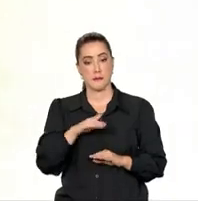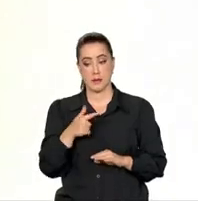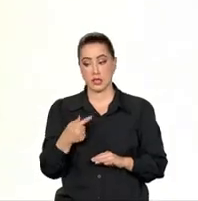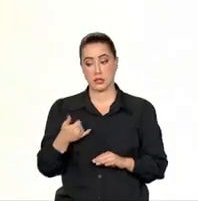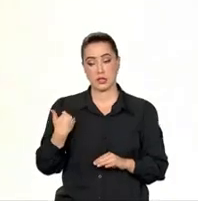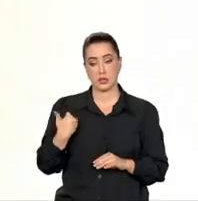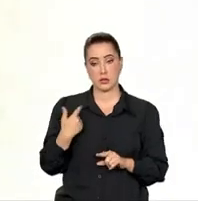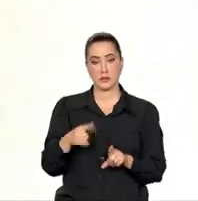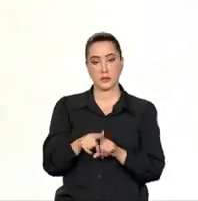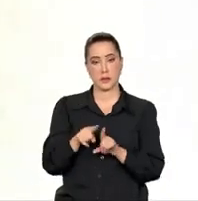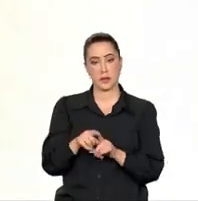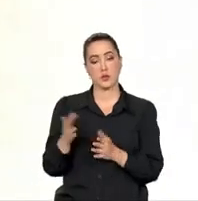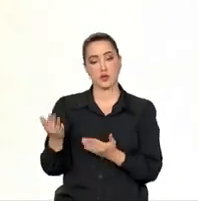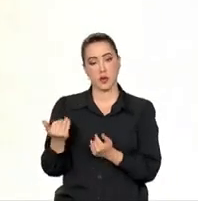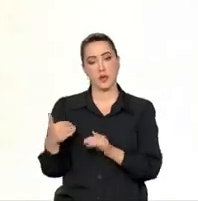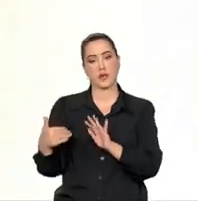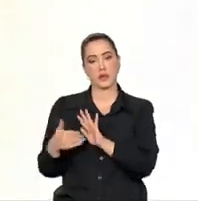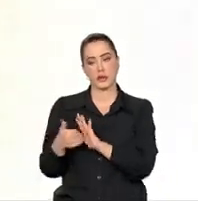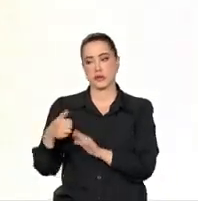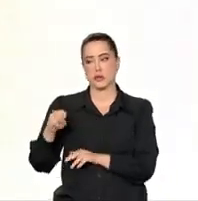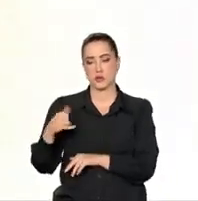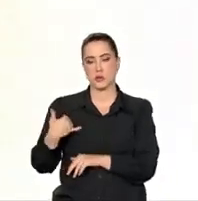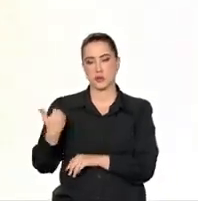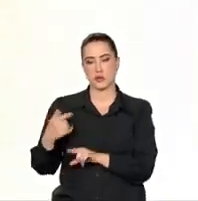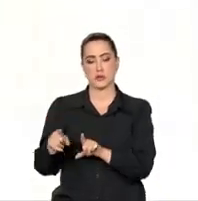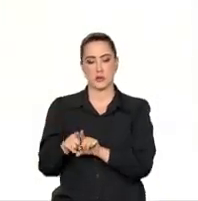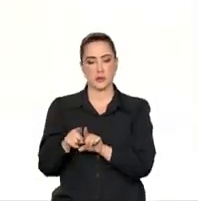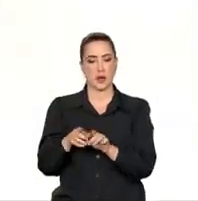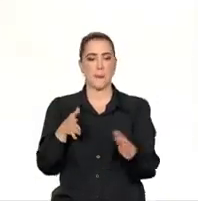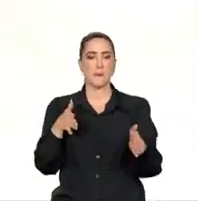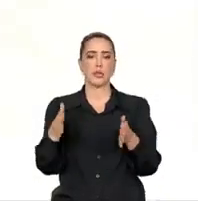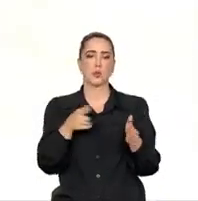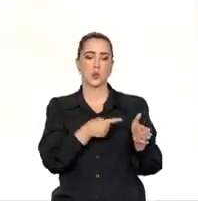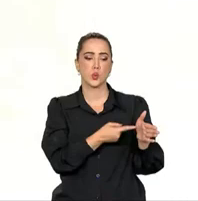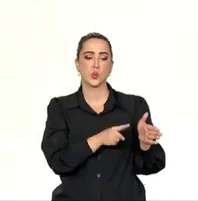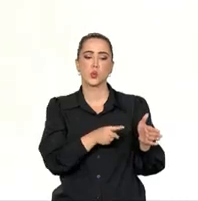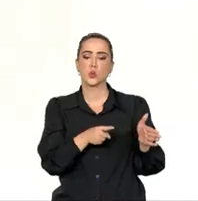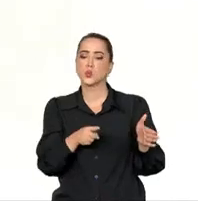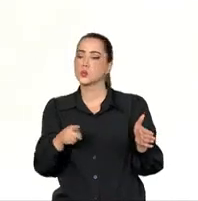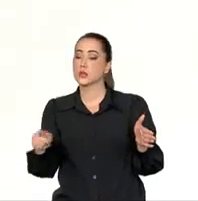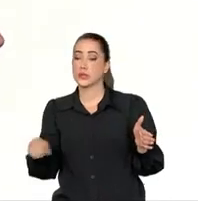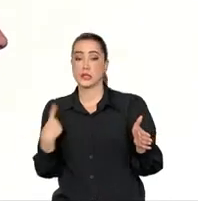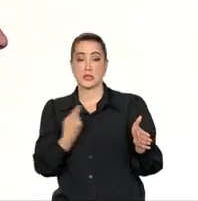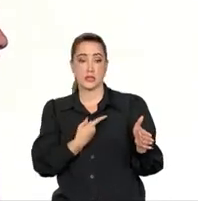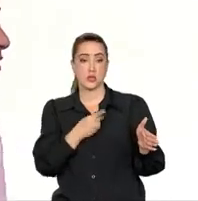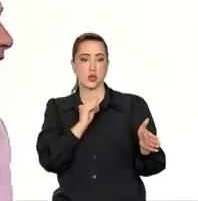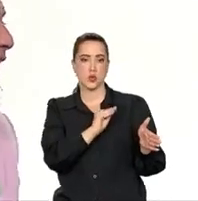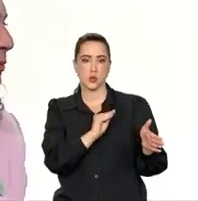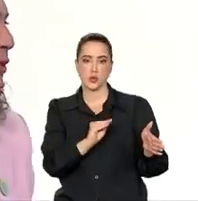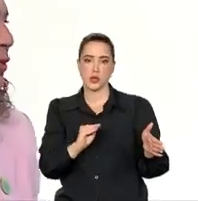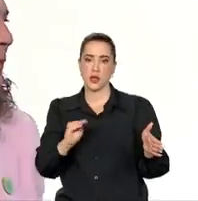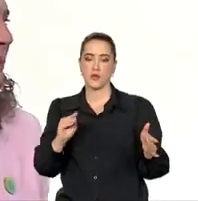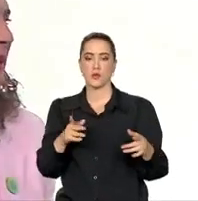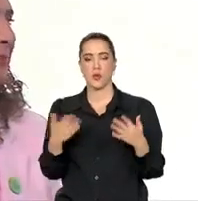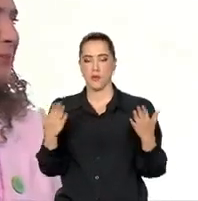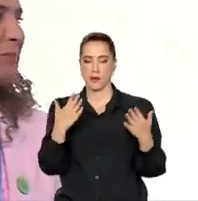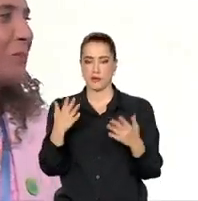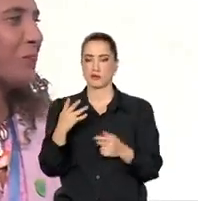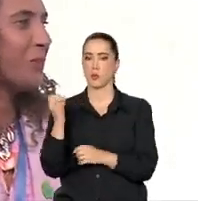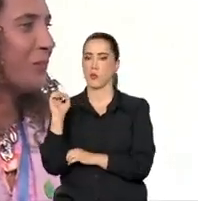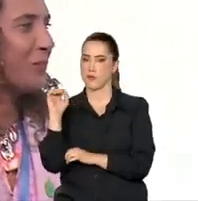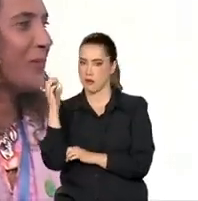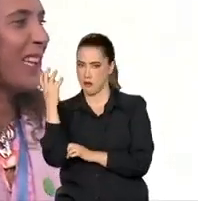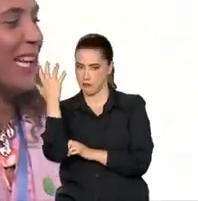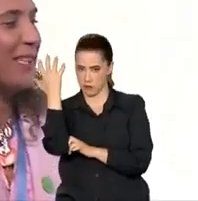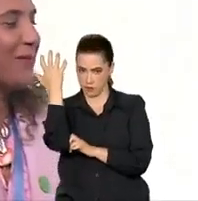7 também e o adolescente até completar 18. É a fase que se a gente, que nem uma árvore, né? Você,